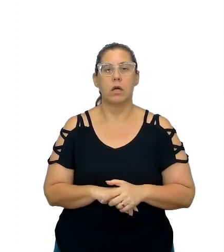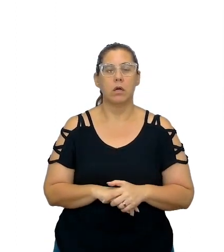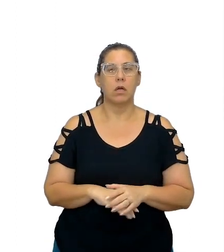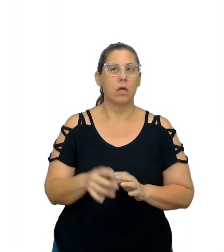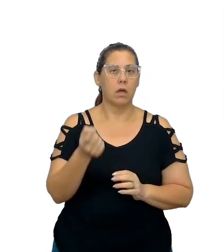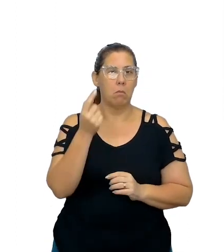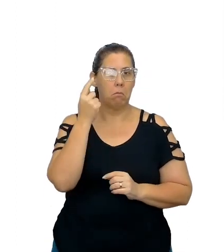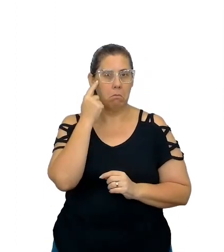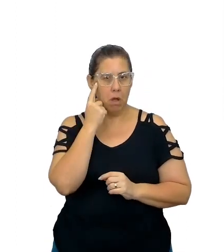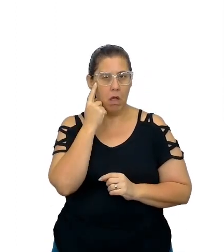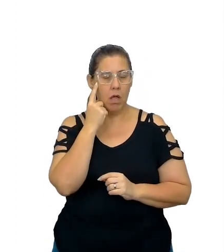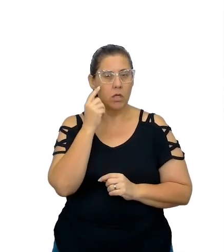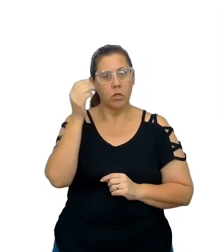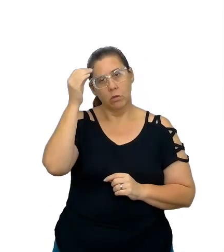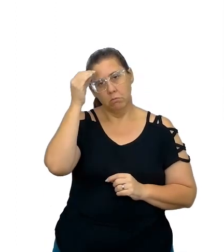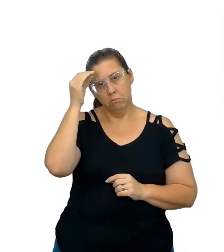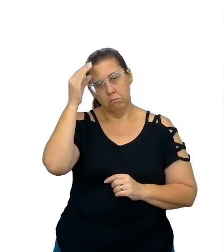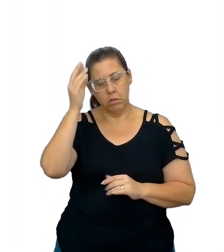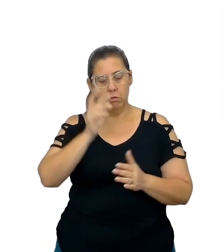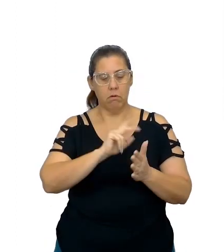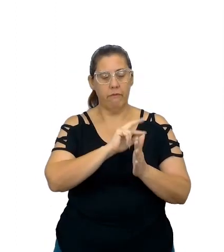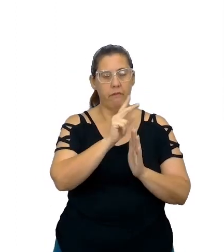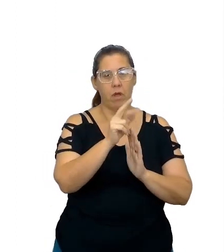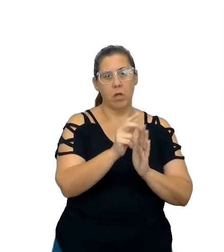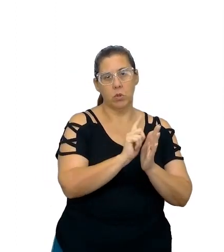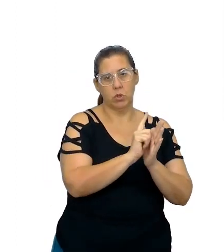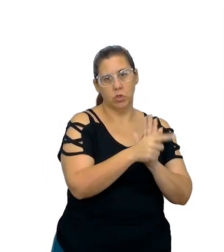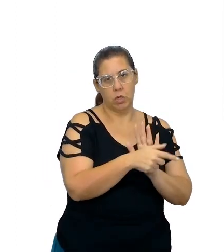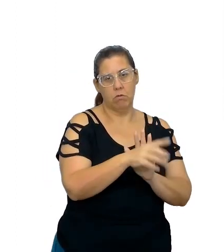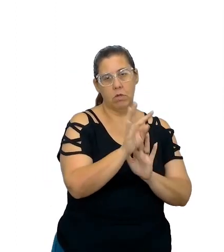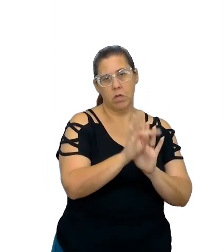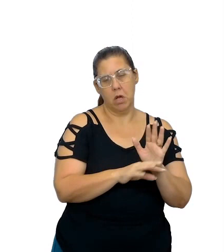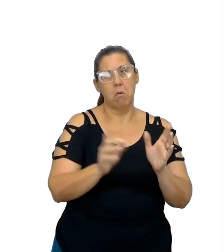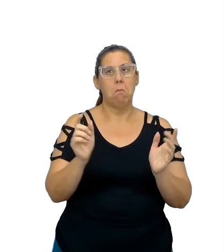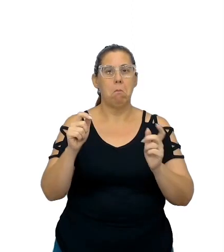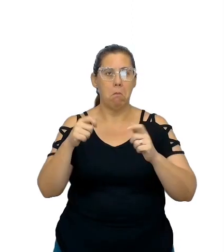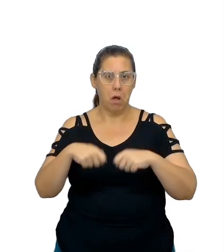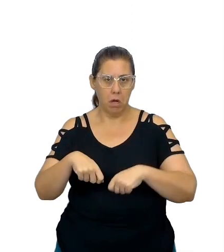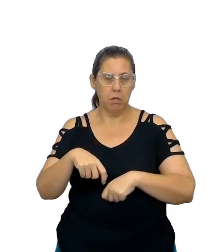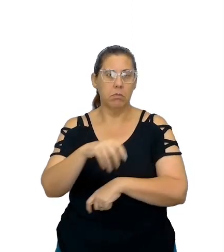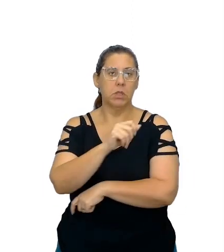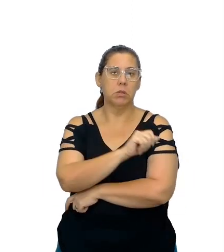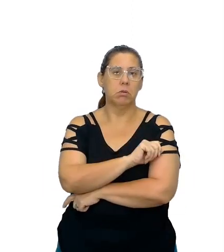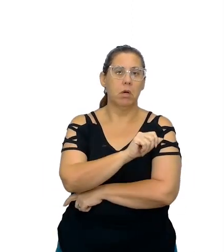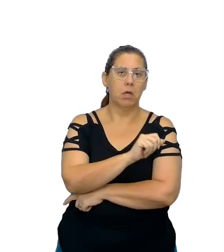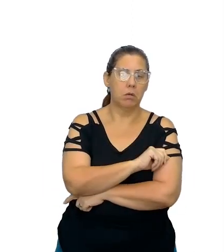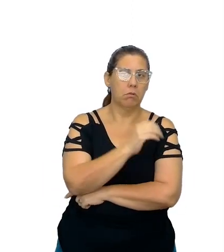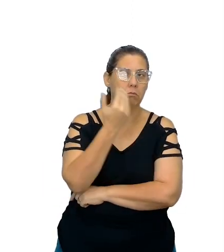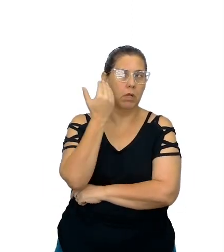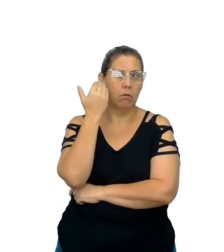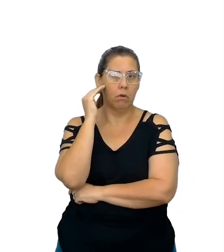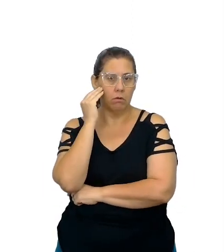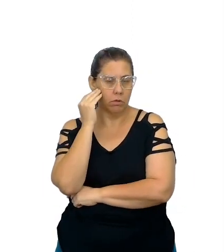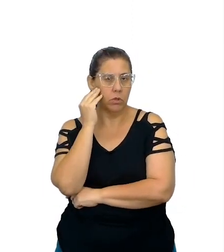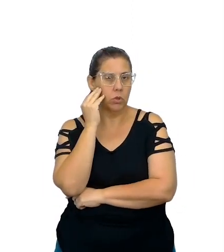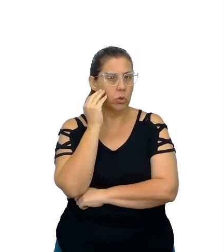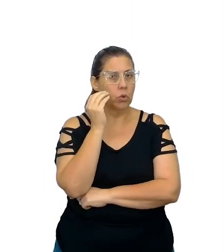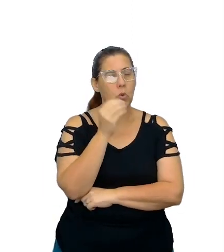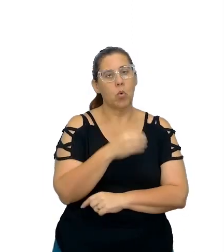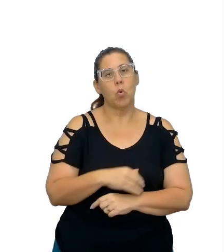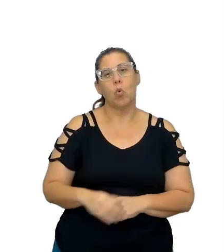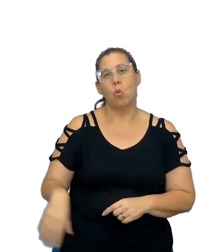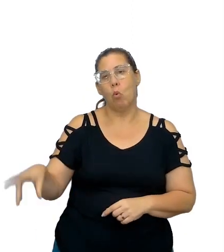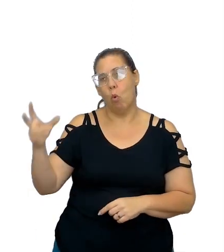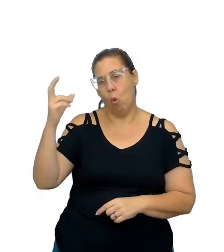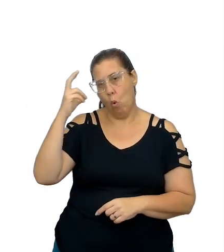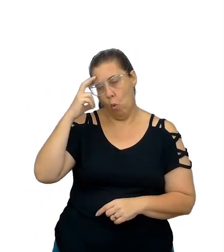eu penso que o conhecimento de vários gêneros textuais possibilita ao estudante a ampliação do repertório linguístico e cultural,